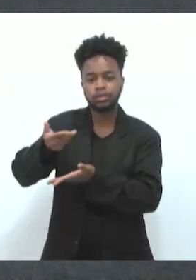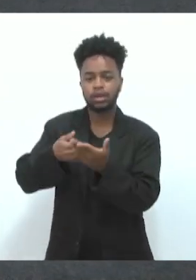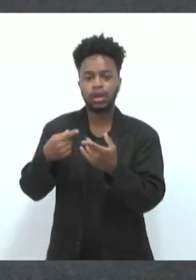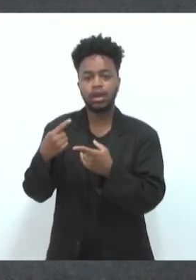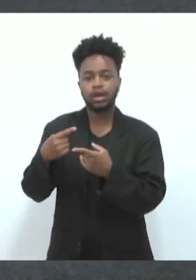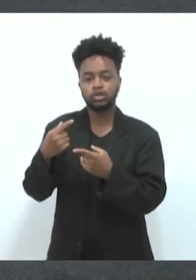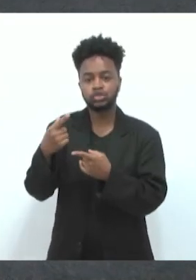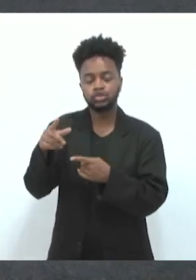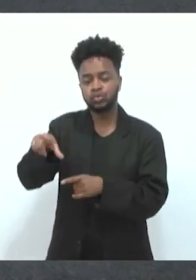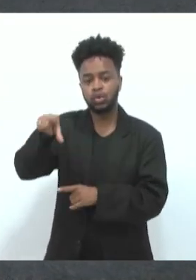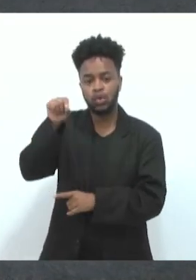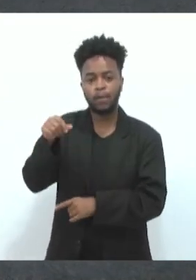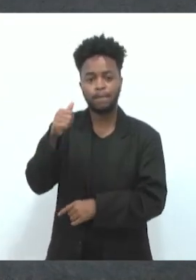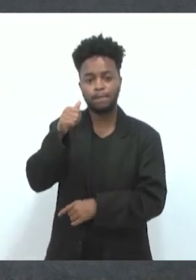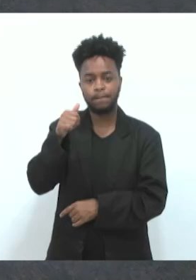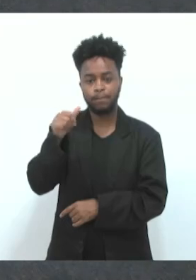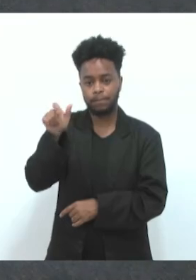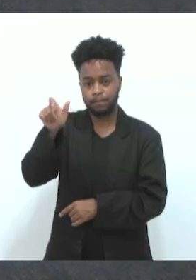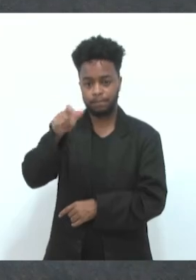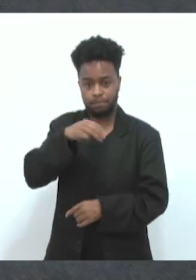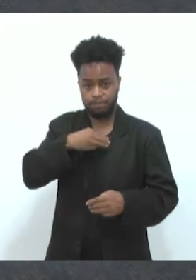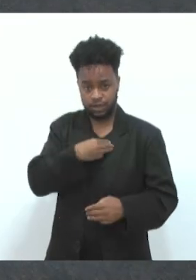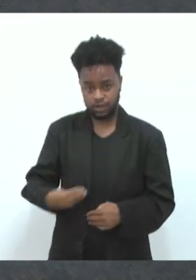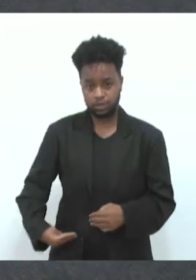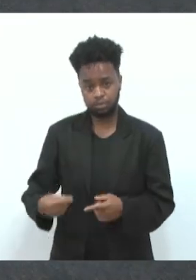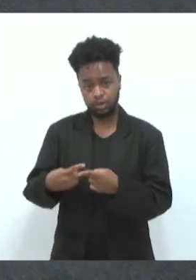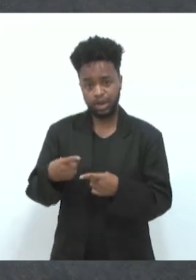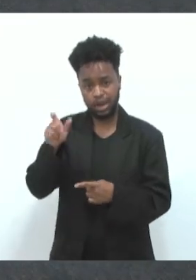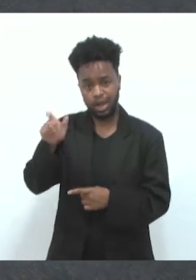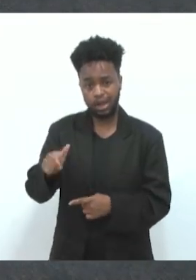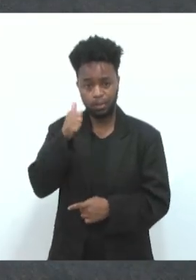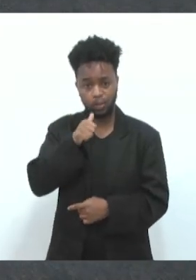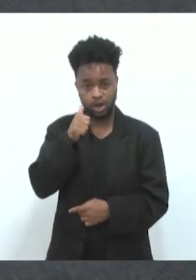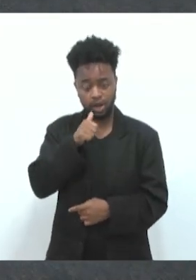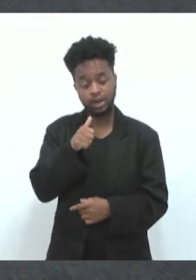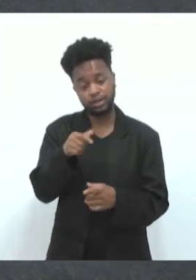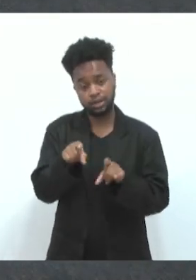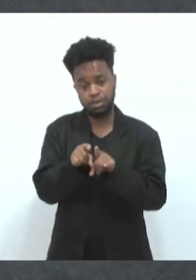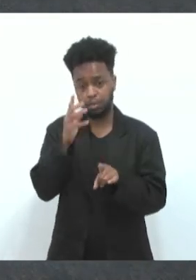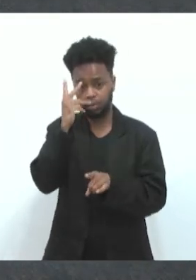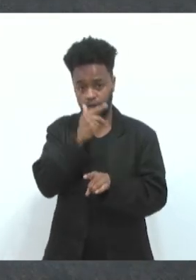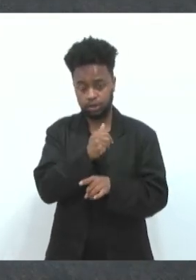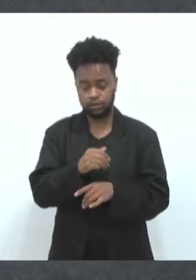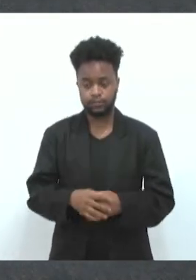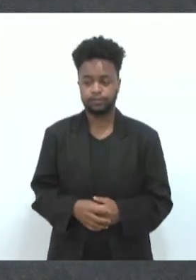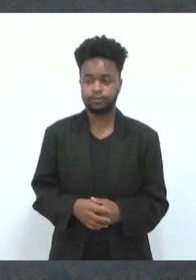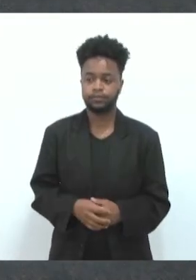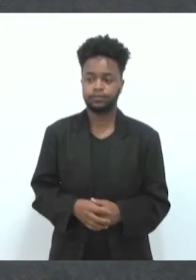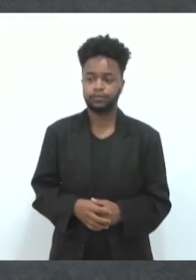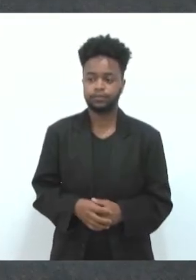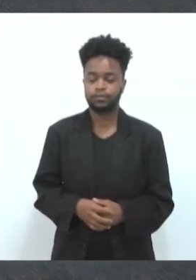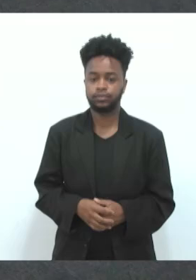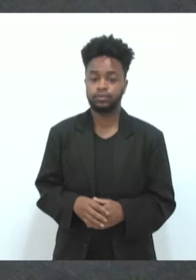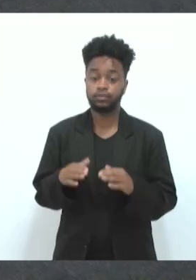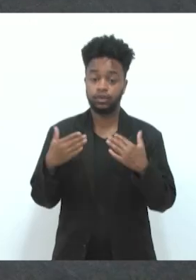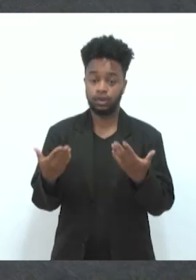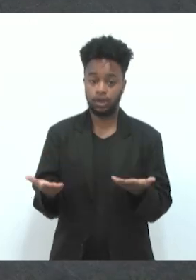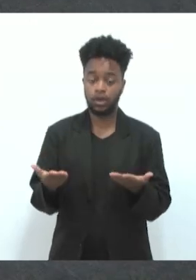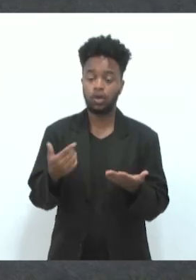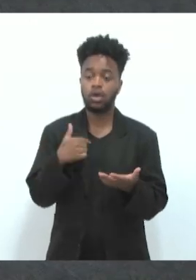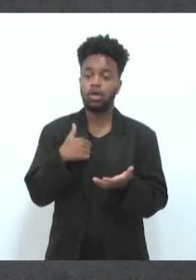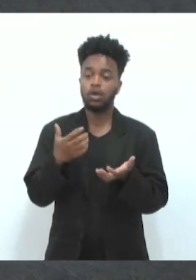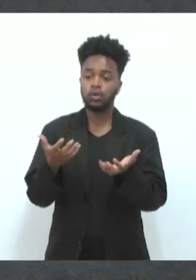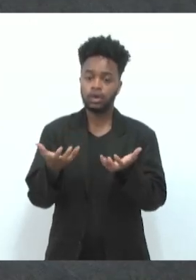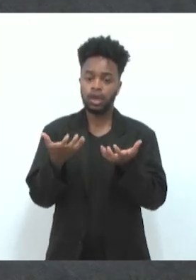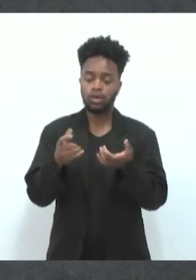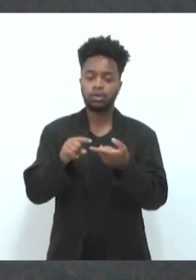ser mulher e, segundo no gosto dele, bonita. Então, queria